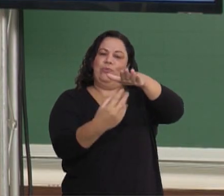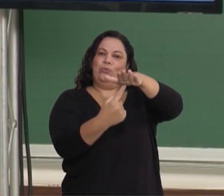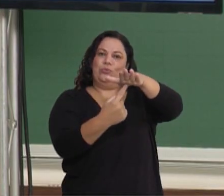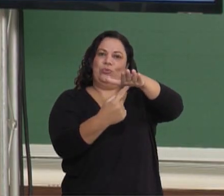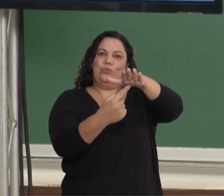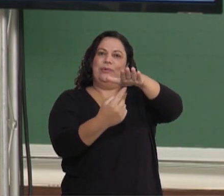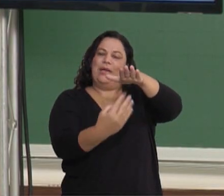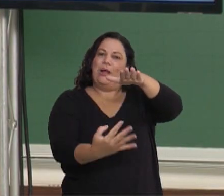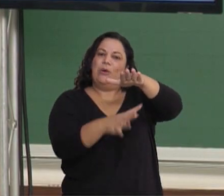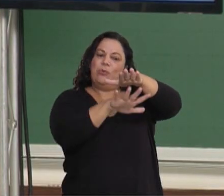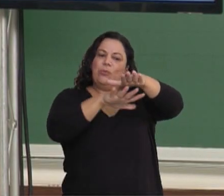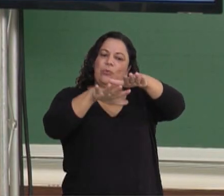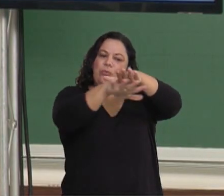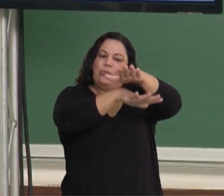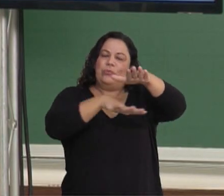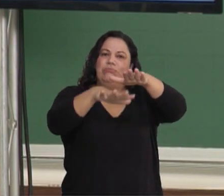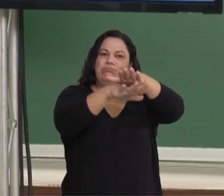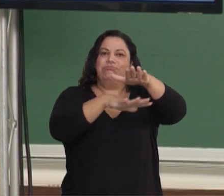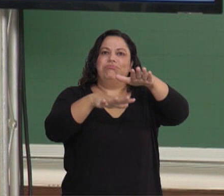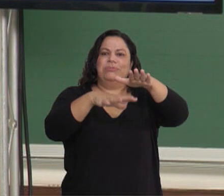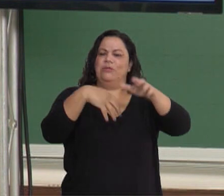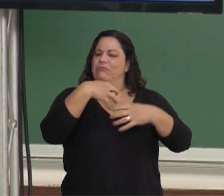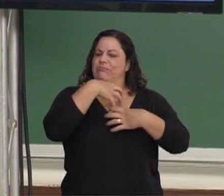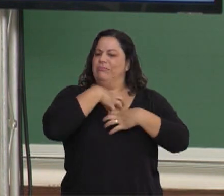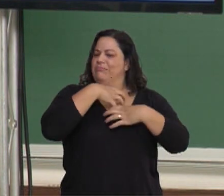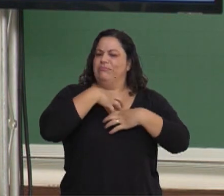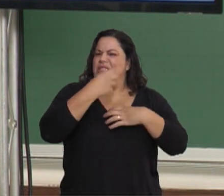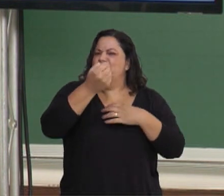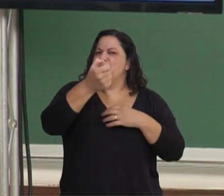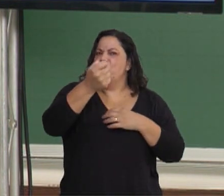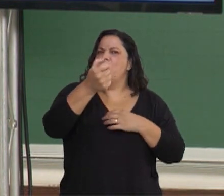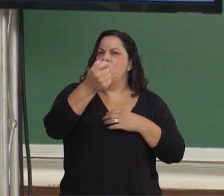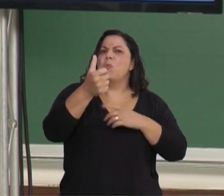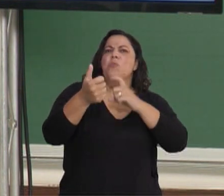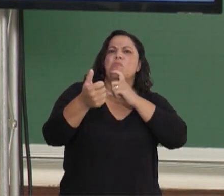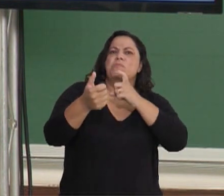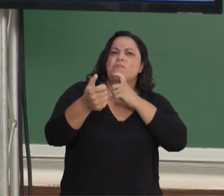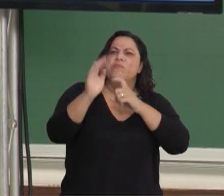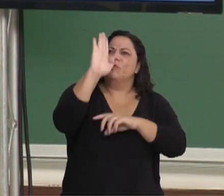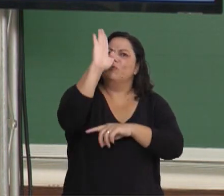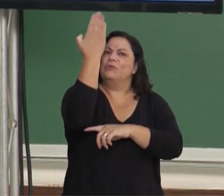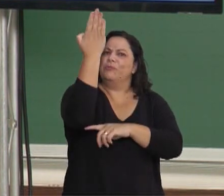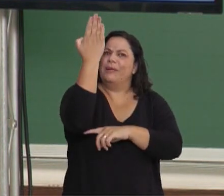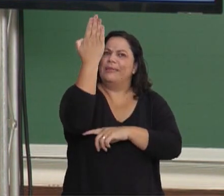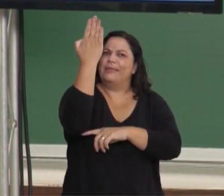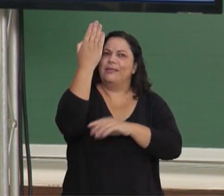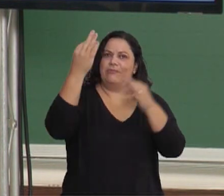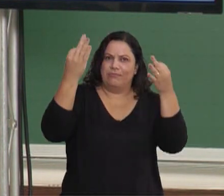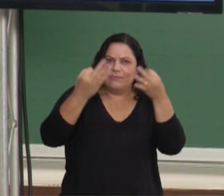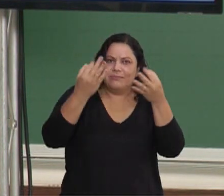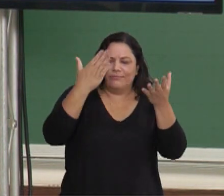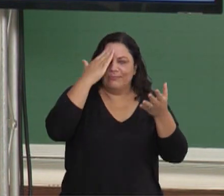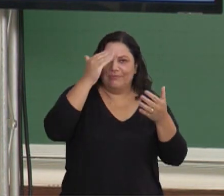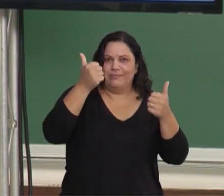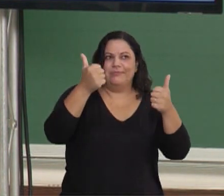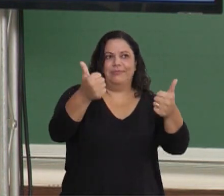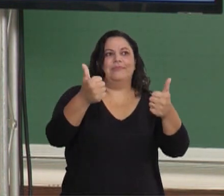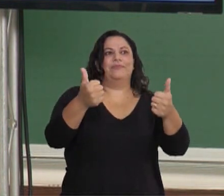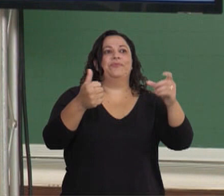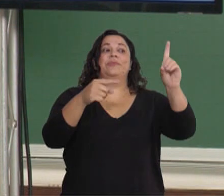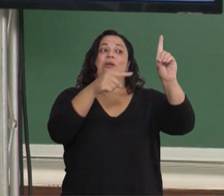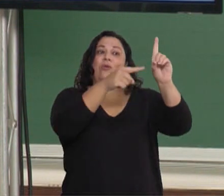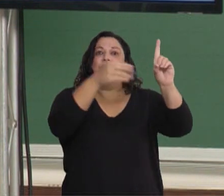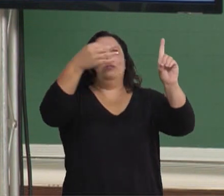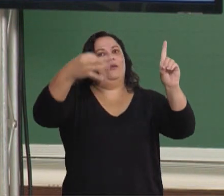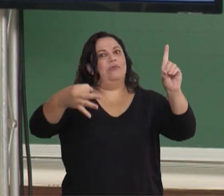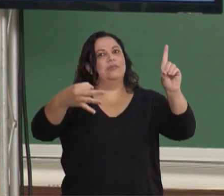isso. Ali, ó, causando-nos então menos sensação de frio. Então, perfeito, gente, é exatamente isso que acaba ocorrendo, certo? Então, assim,